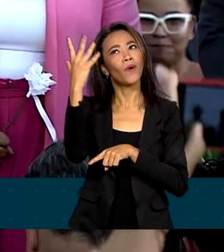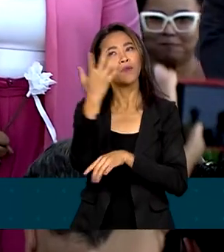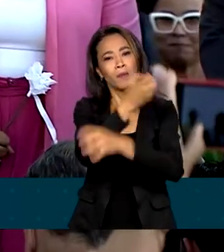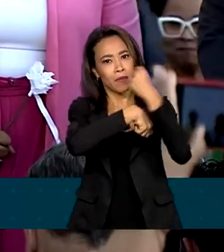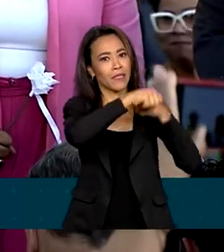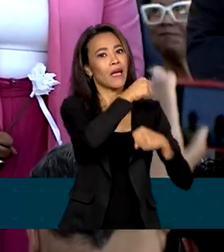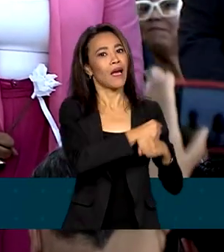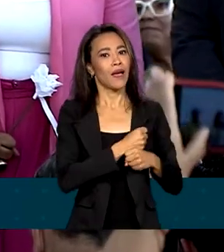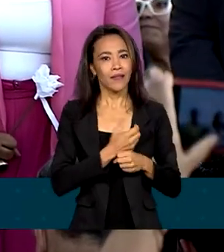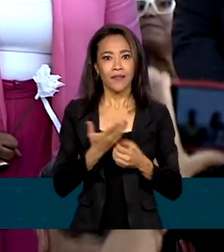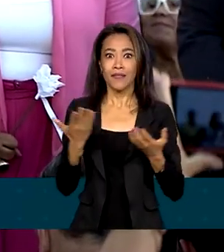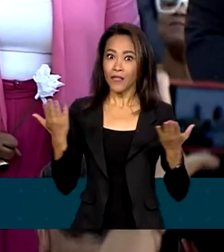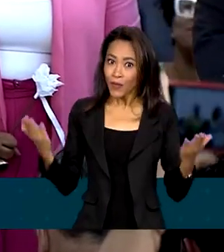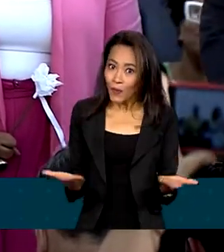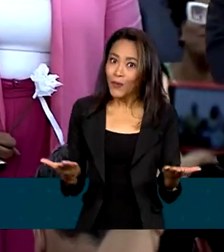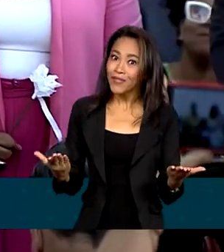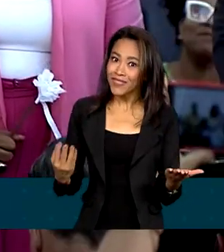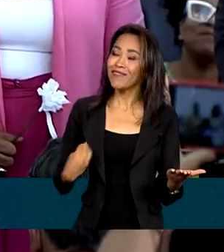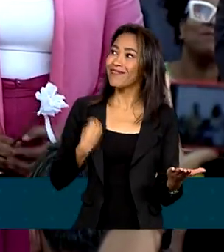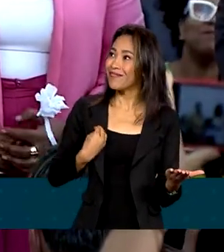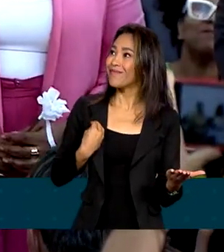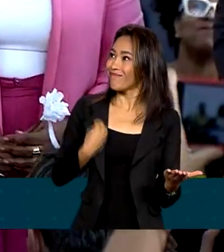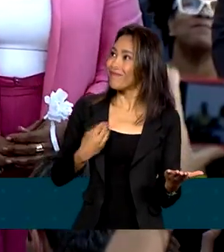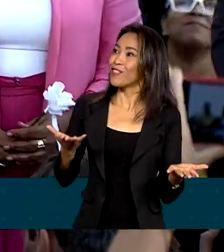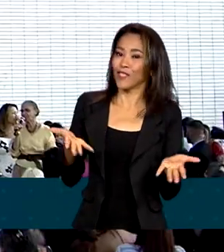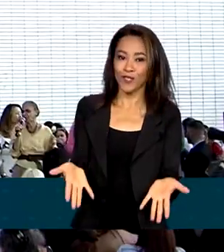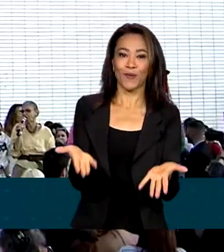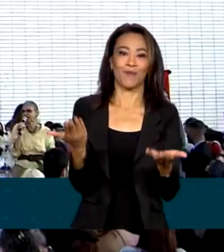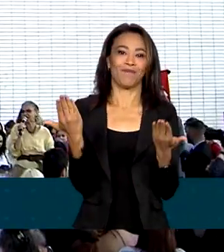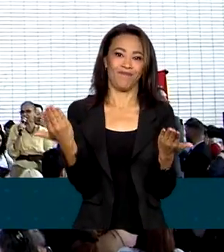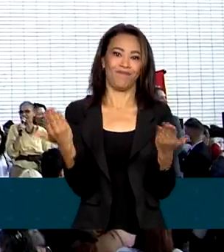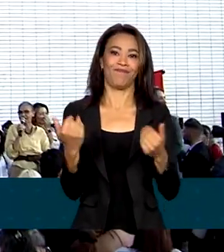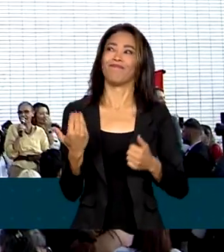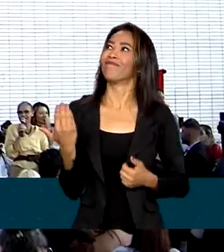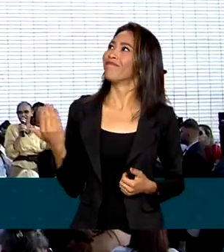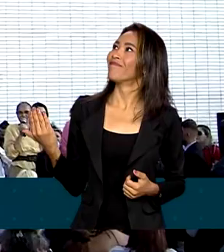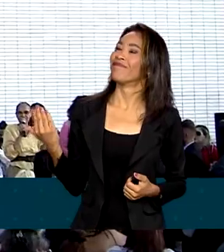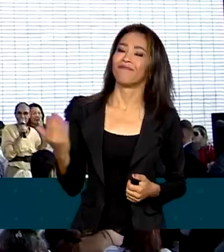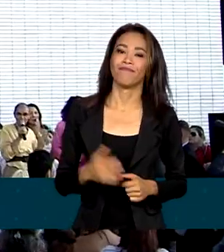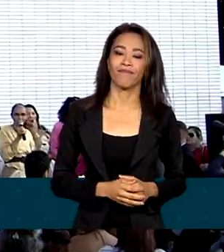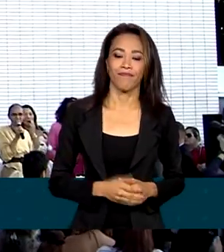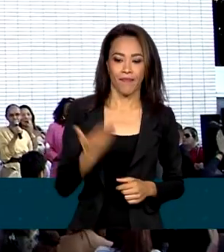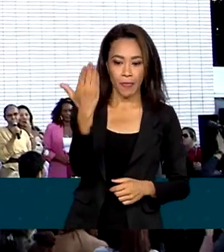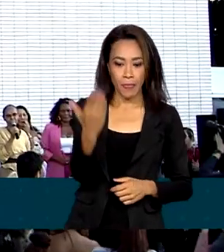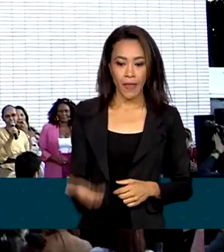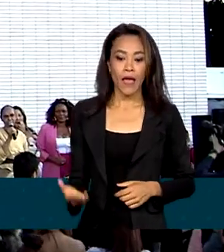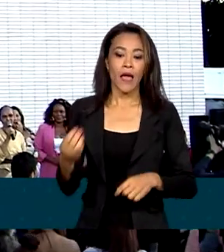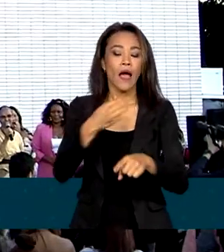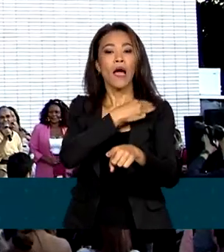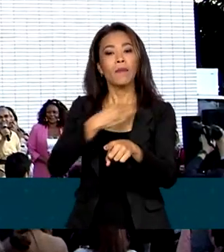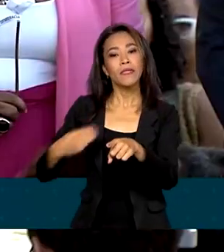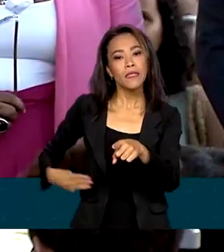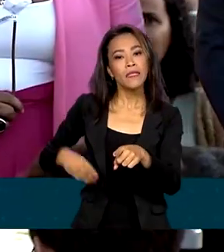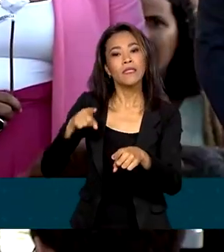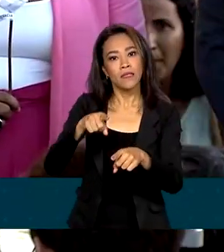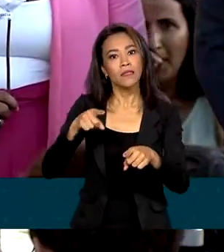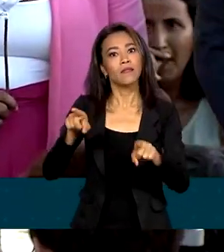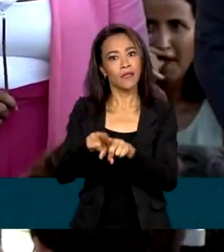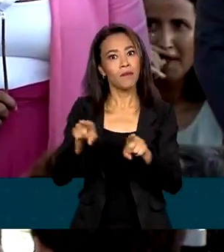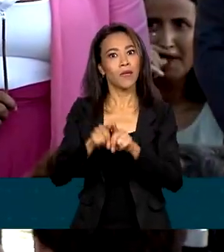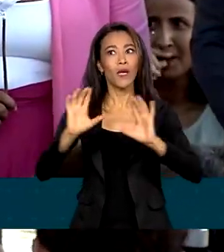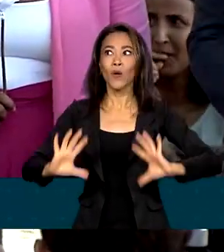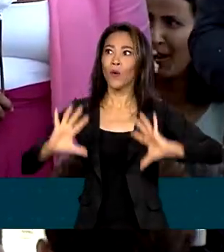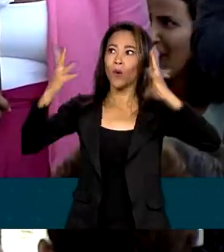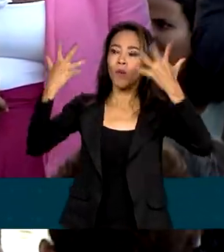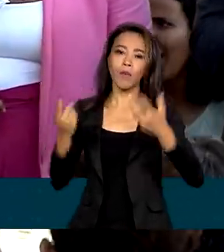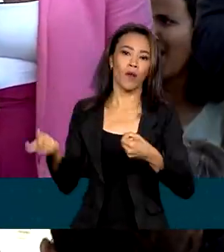passado, de que esse momento chegaria. E ele chegou. A ministra do Meio Ambiente e Mudança do Clima comemorou a volta do